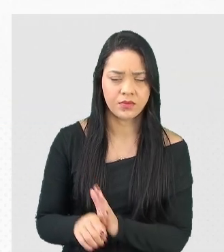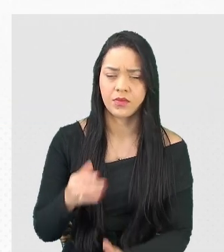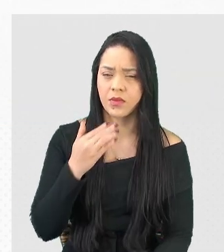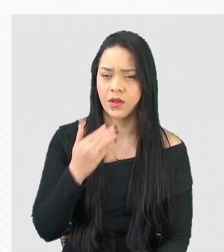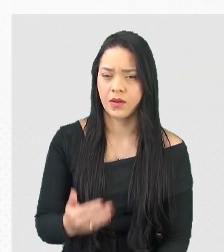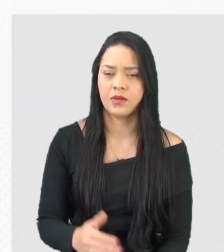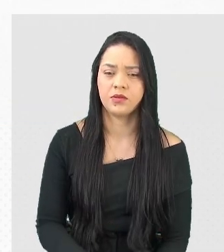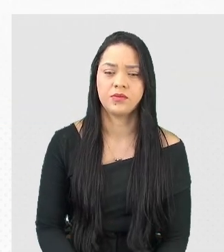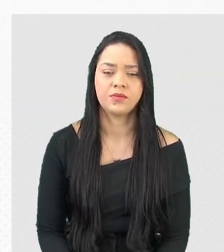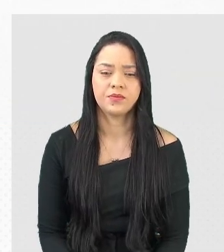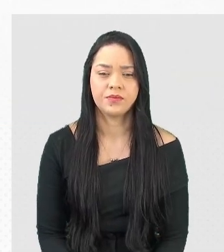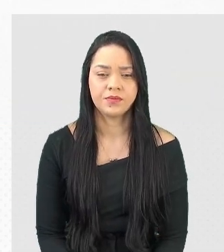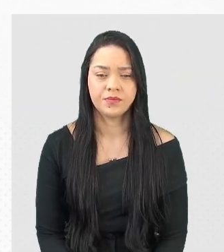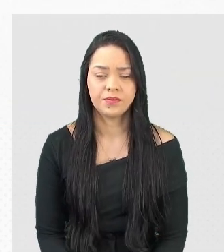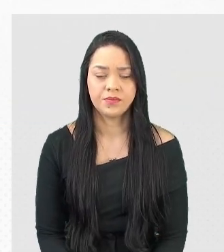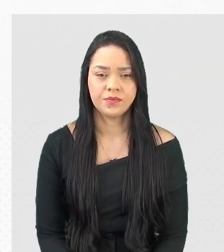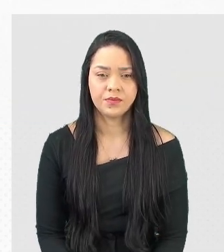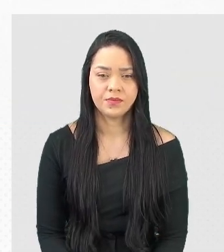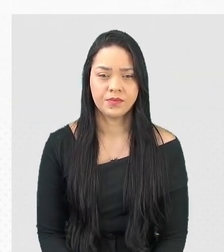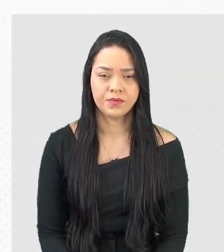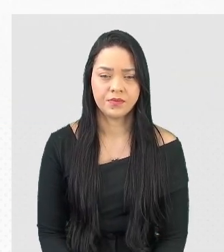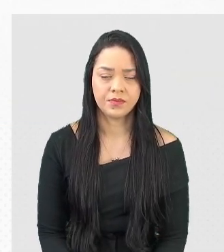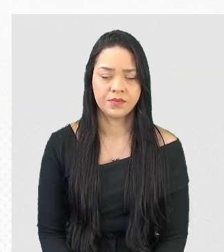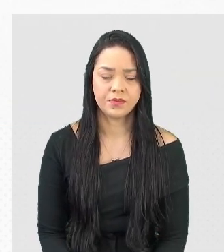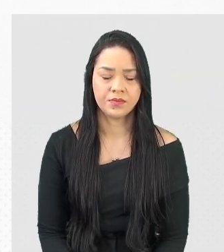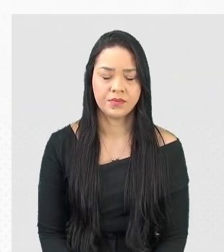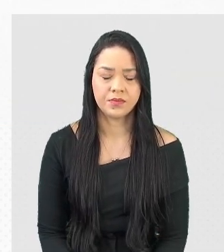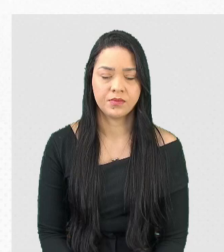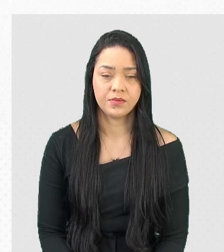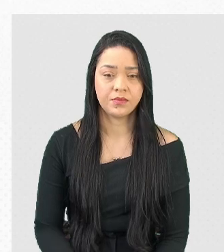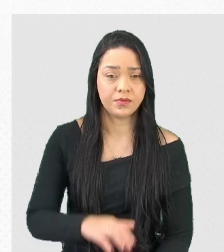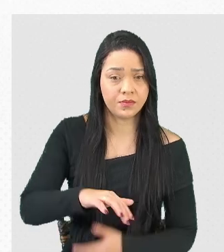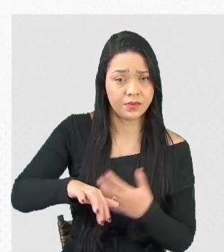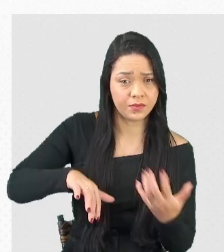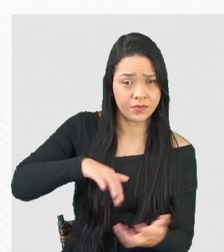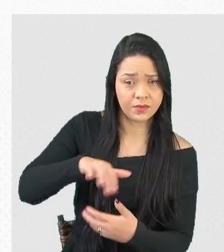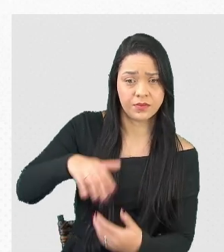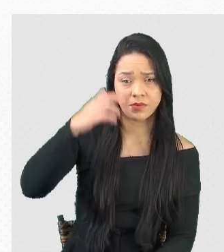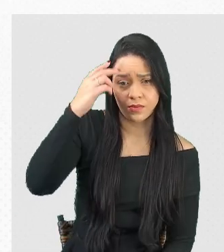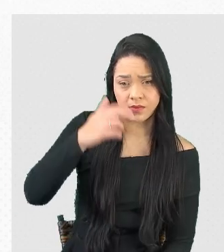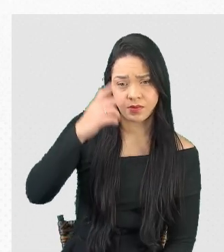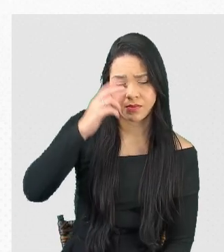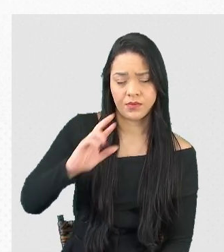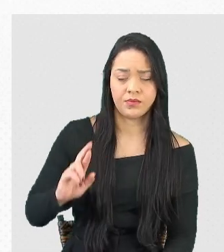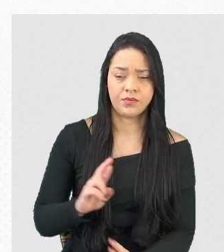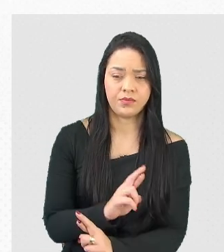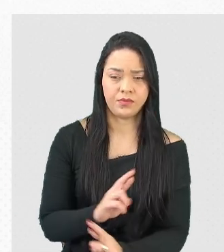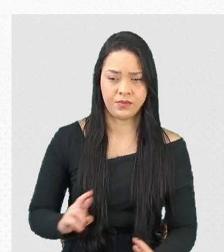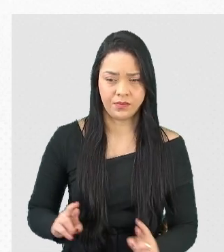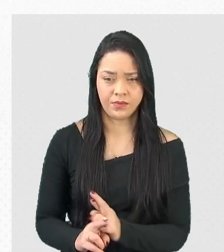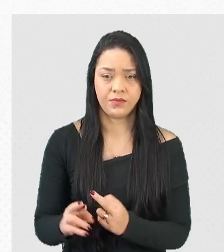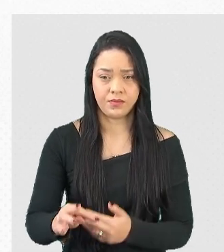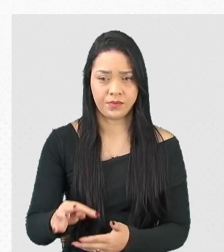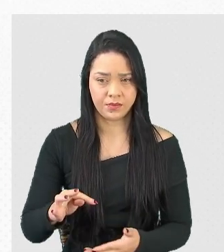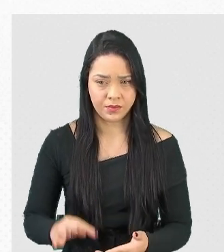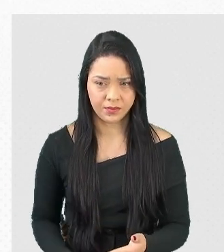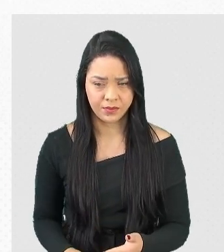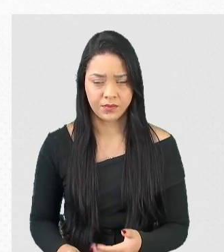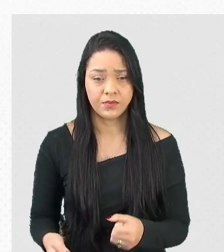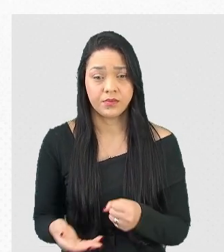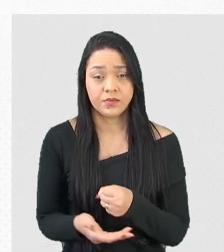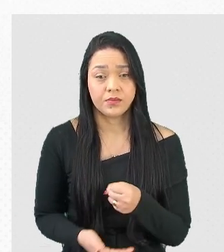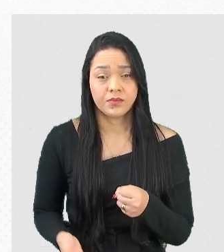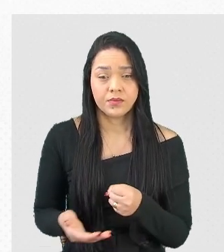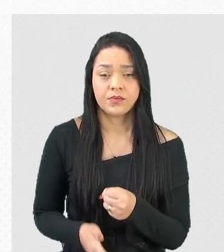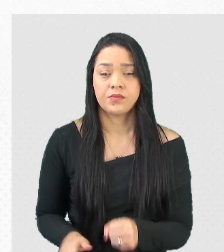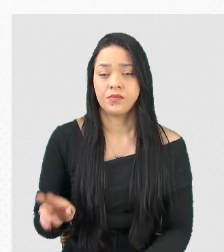A revolução histórica relacionada ao texto, a fonte primária de energia utilizada em tal